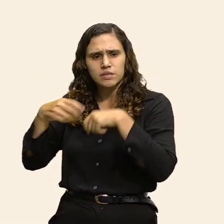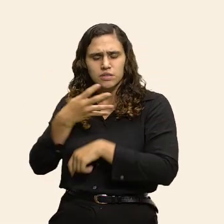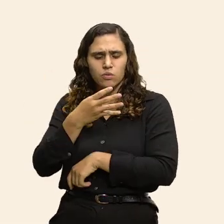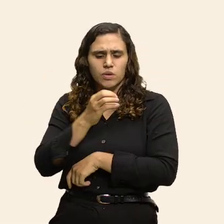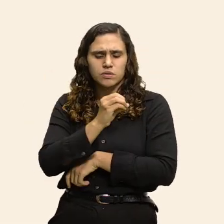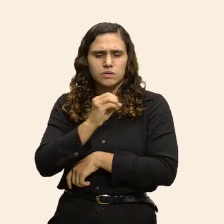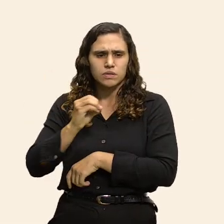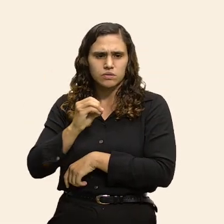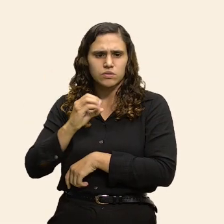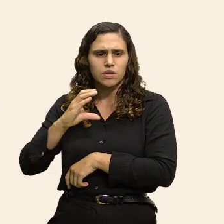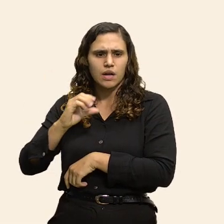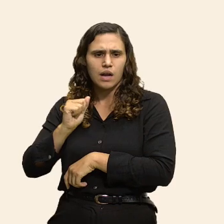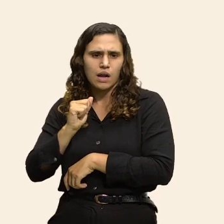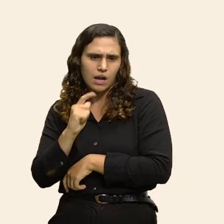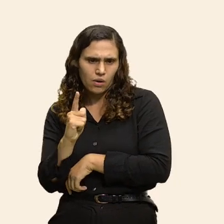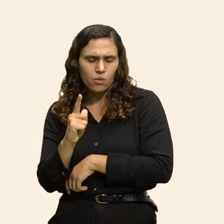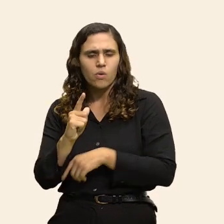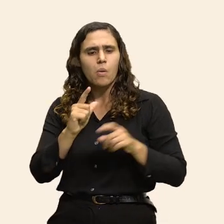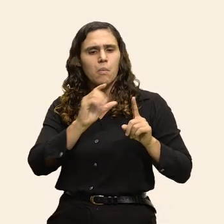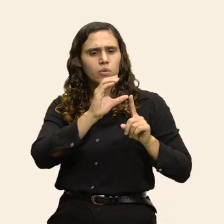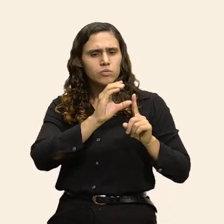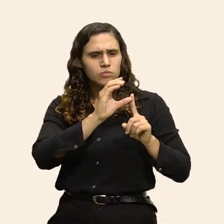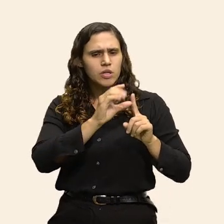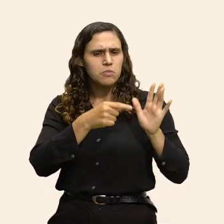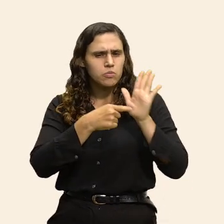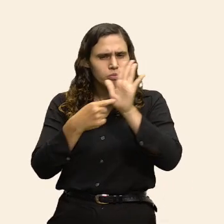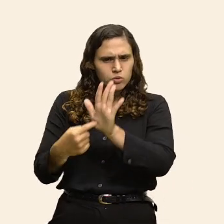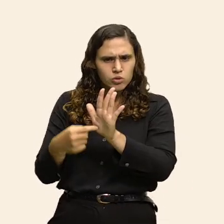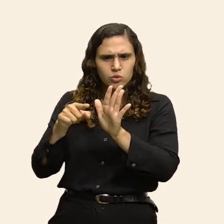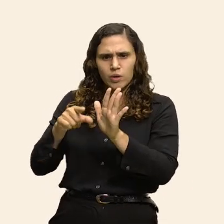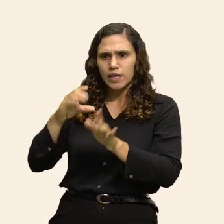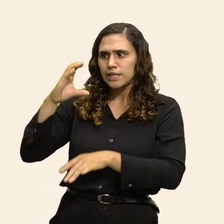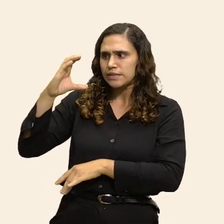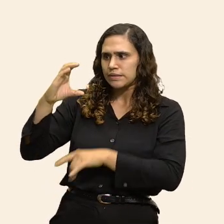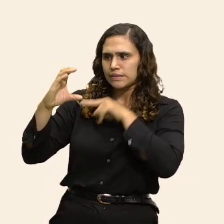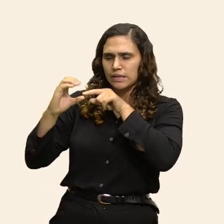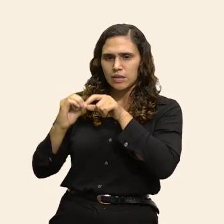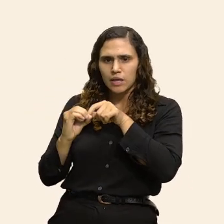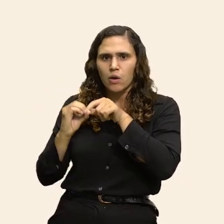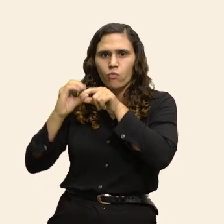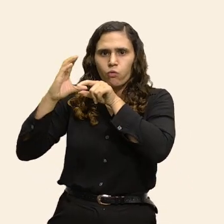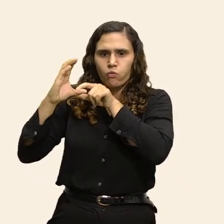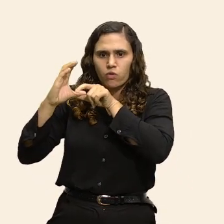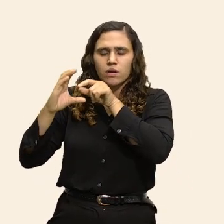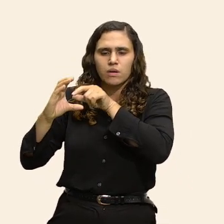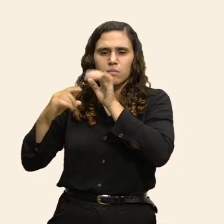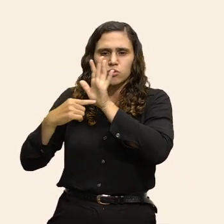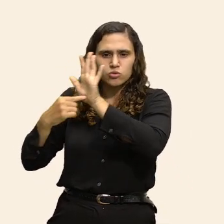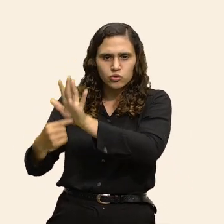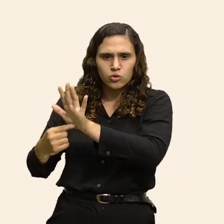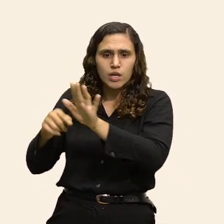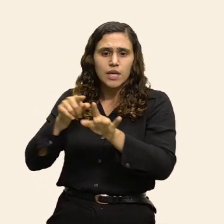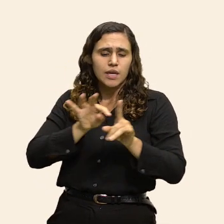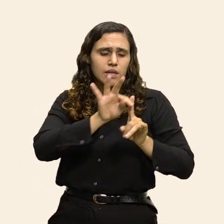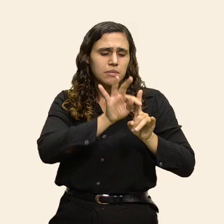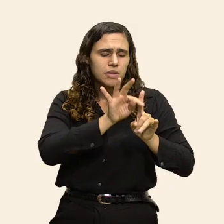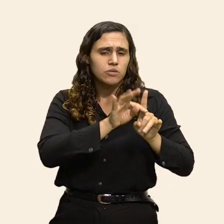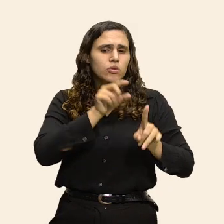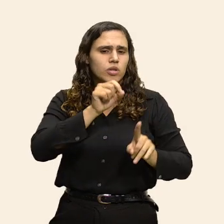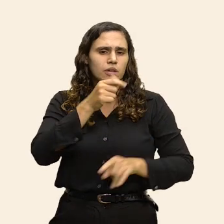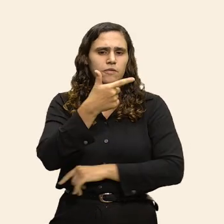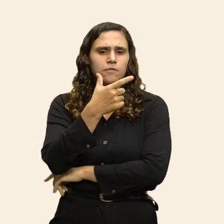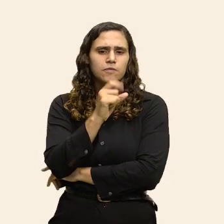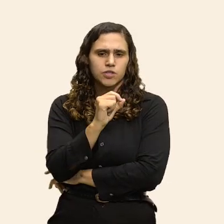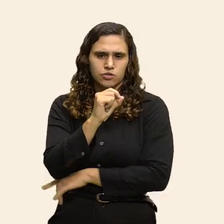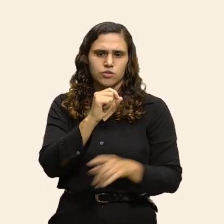Então ele deu a capacidade térmica, que é aquele Czão do calorímetro. Se encontra inicialmente a uma temperatura de 20 graus Celsius. Uma amostra